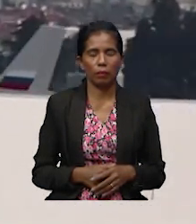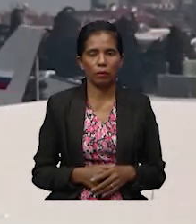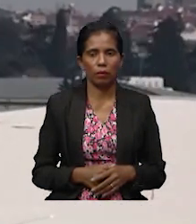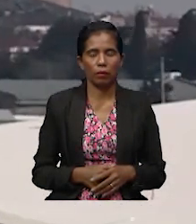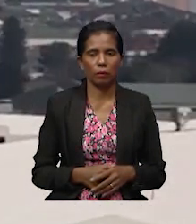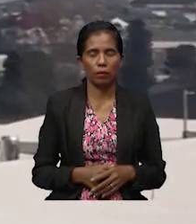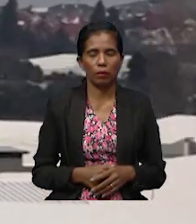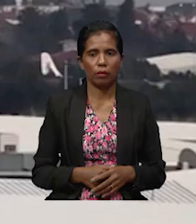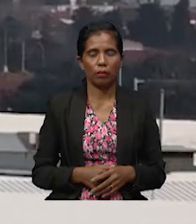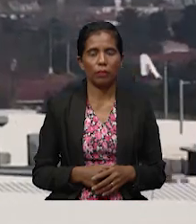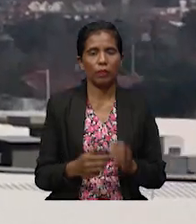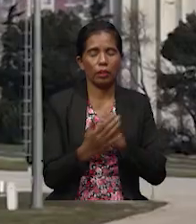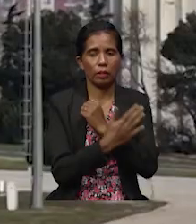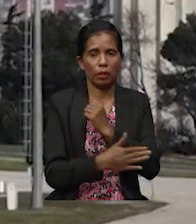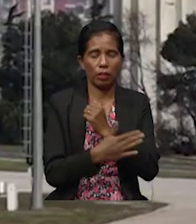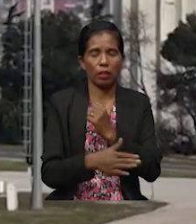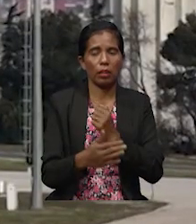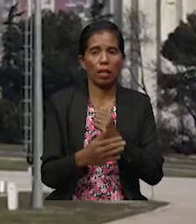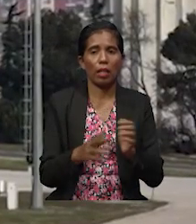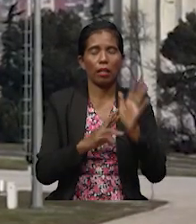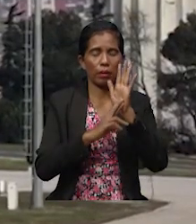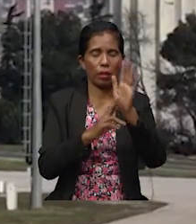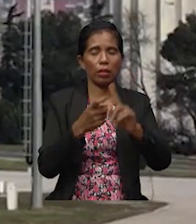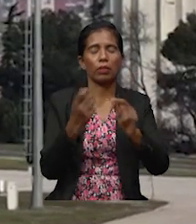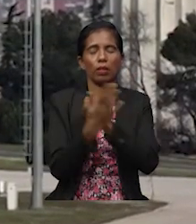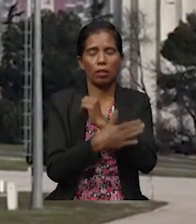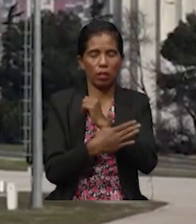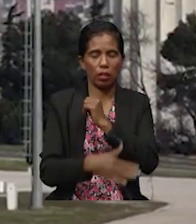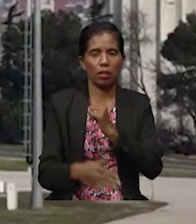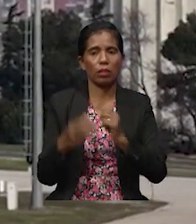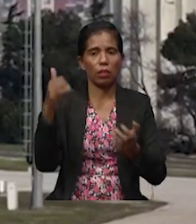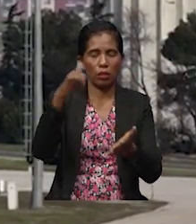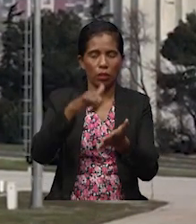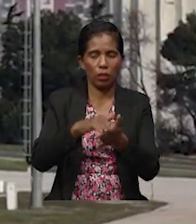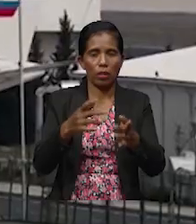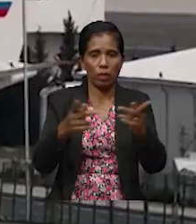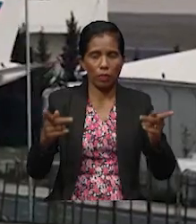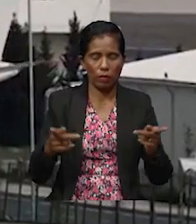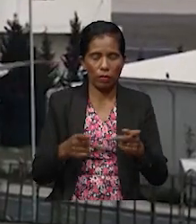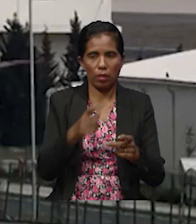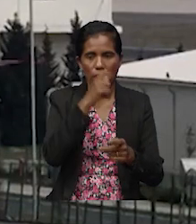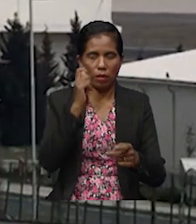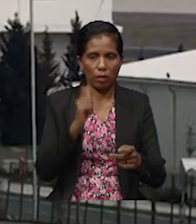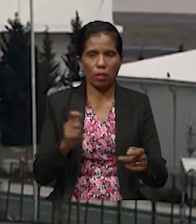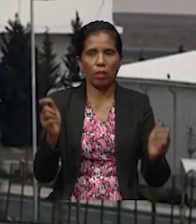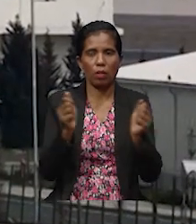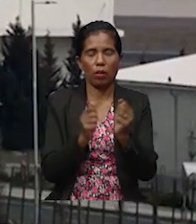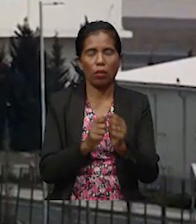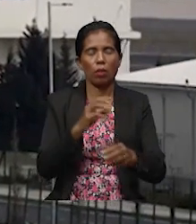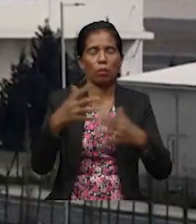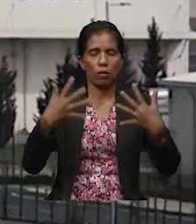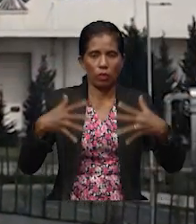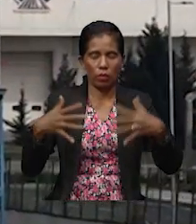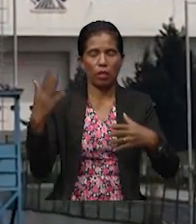Negociador entre Rússia e Ucrânia toia Istambul e a segunda semana nei, hoje halo negociação paz ho Kiev, relaciona ho invasão Rússia e